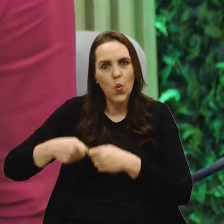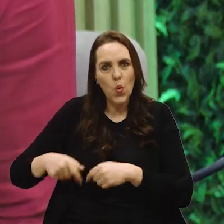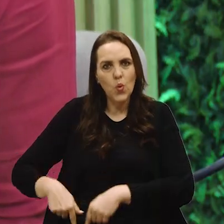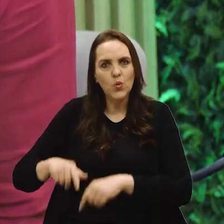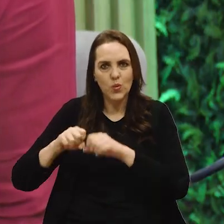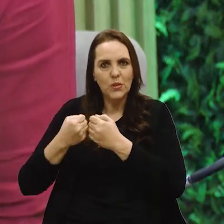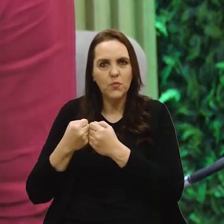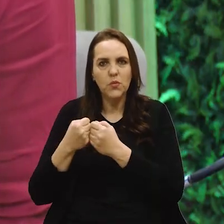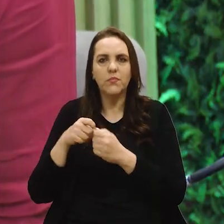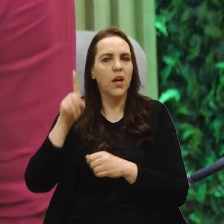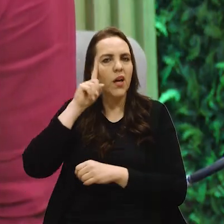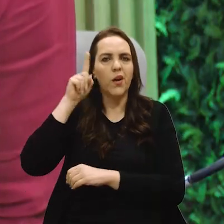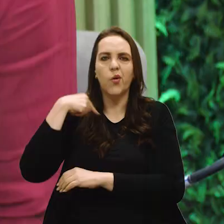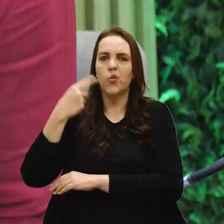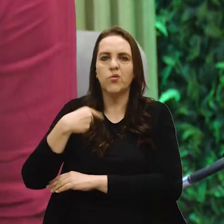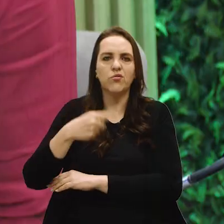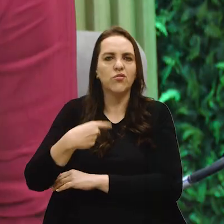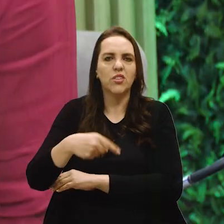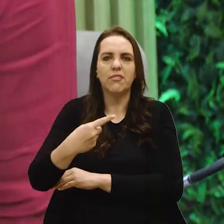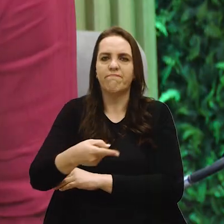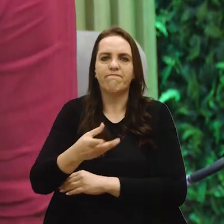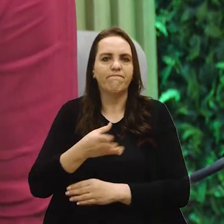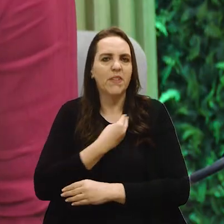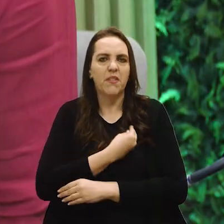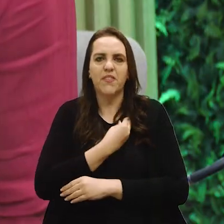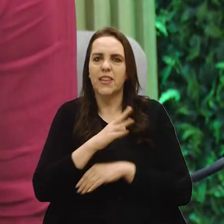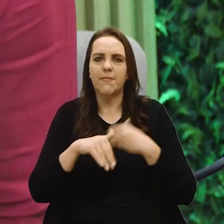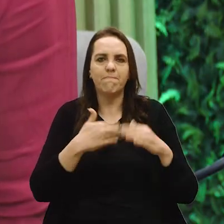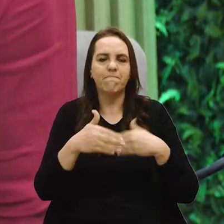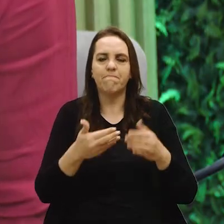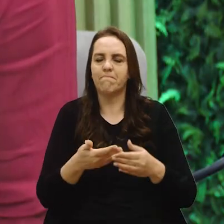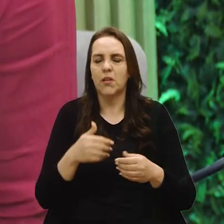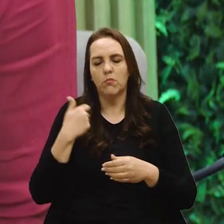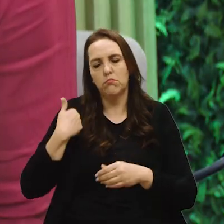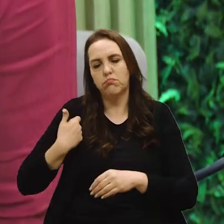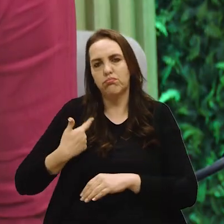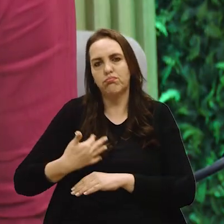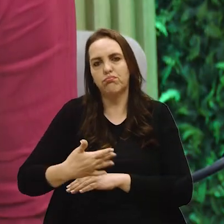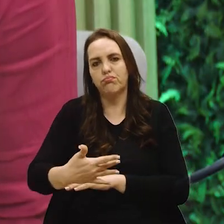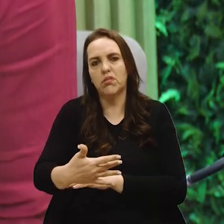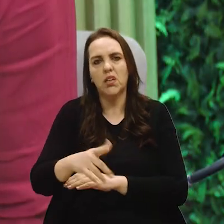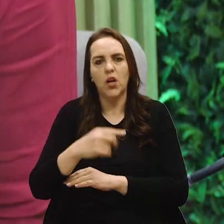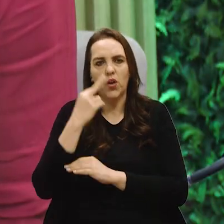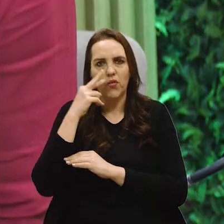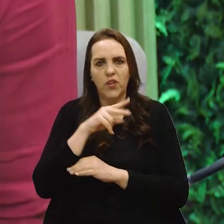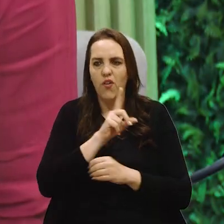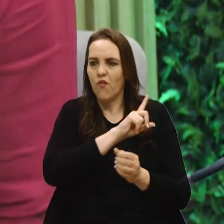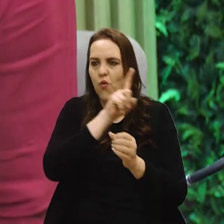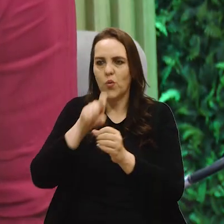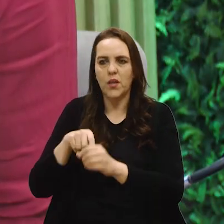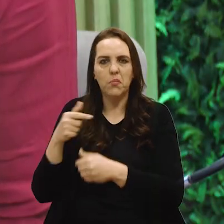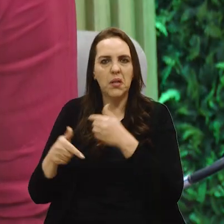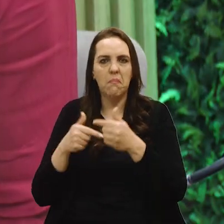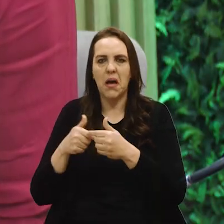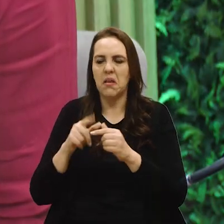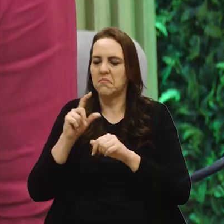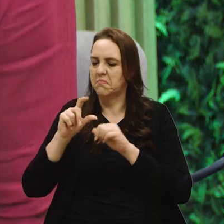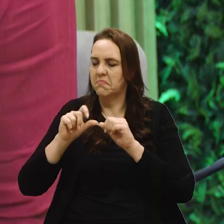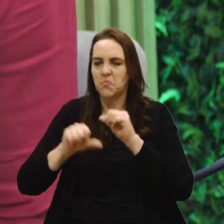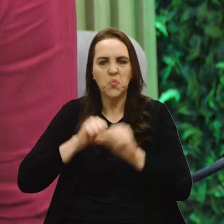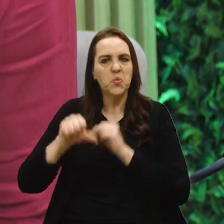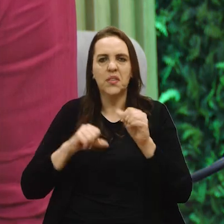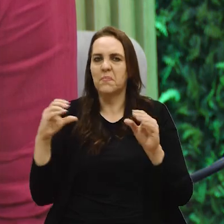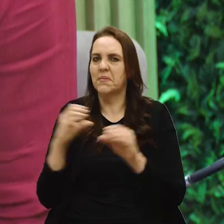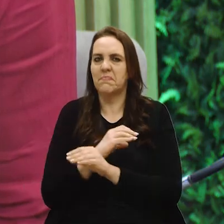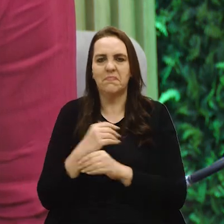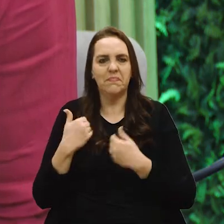fazendo virar uma rotina aquilo, né? Ao passar do tempo. E aí quando eu voltei a trabalhar, já não era mais a mesma